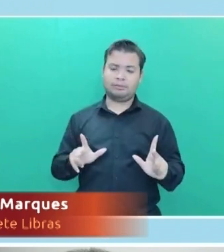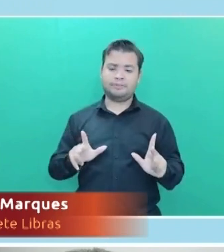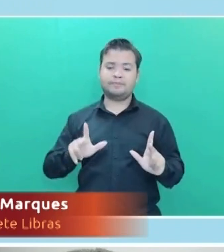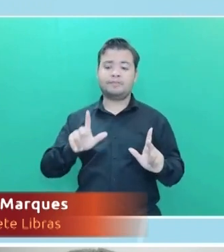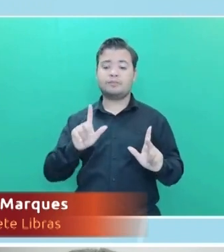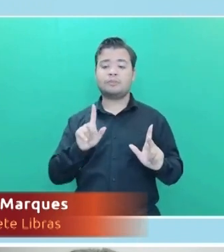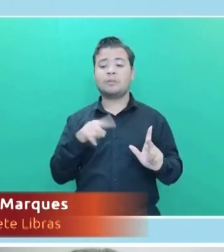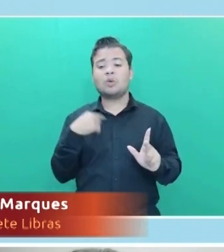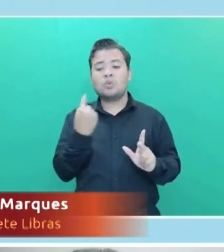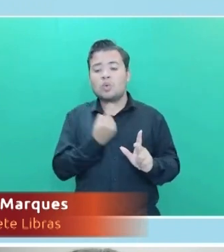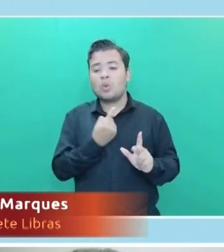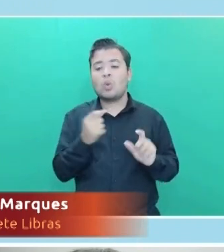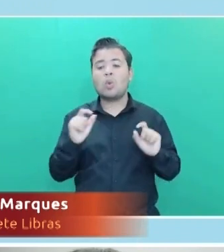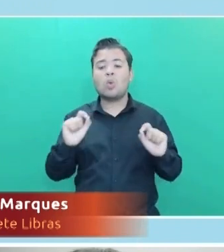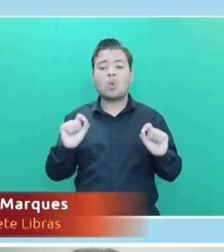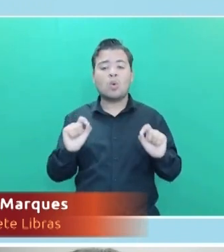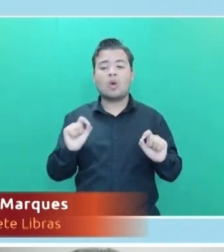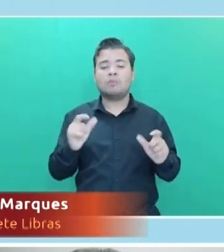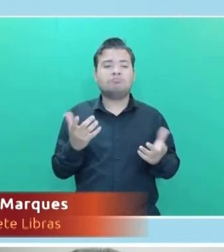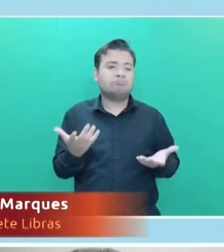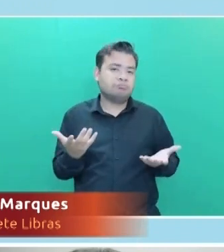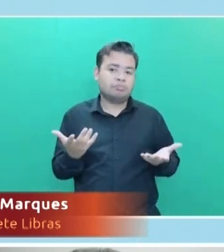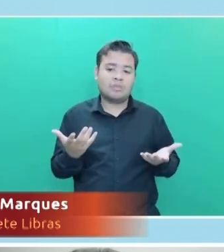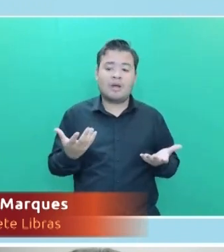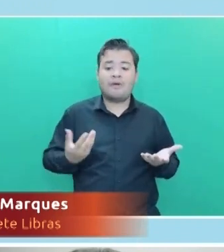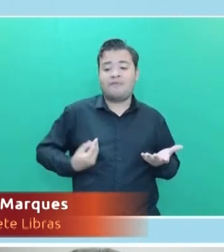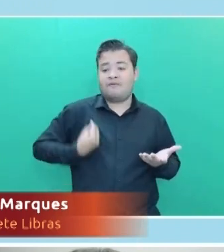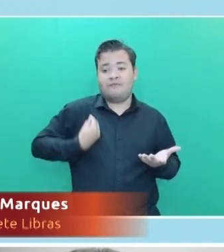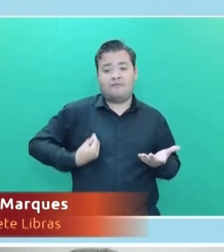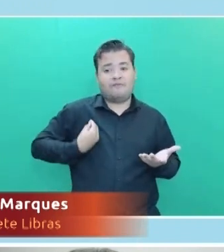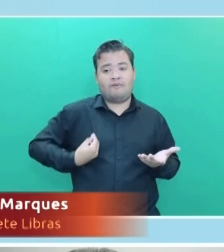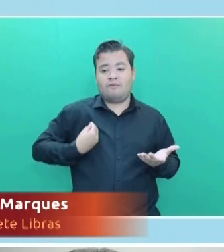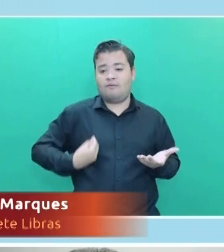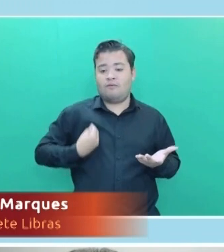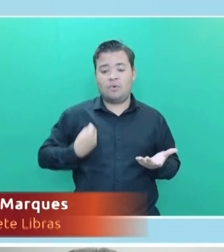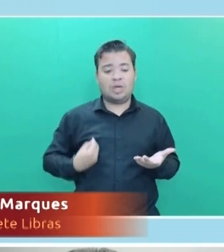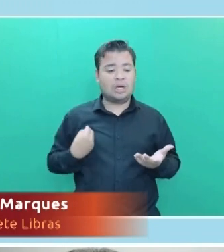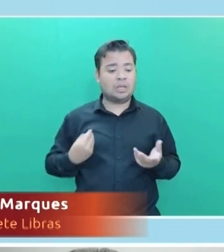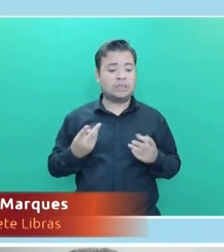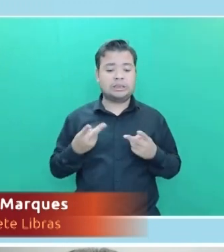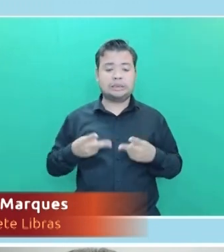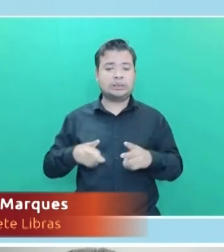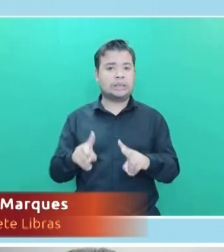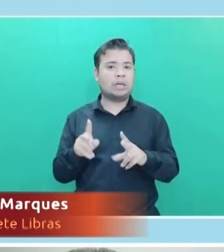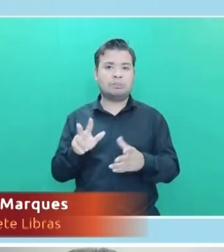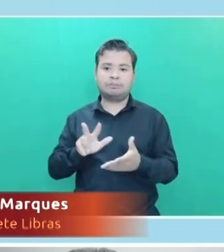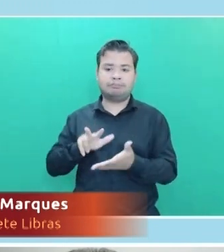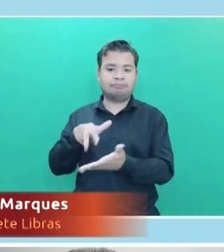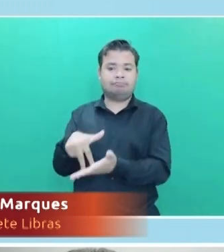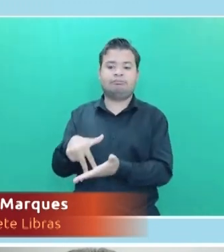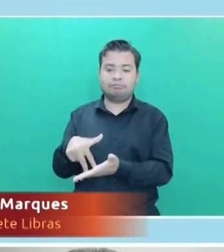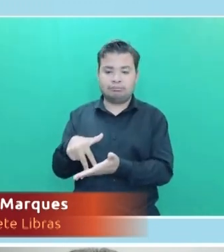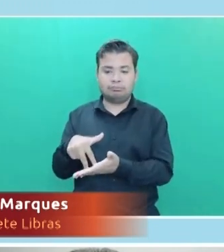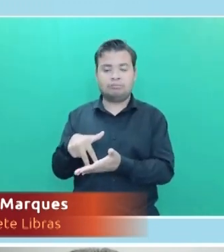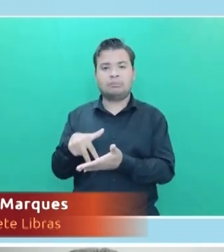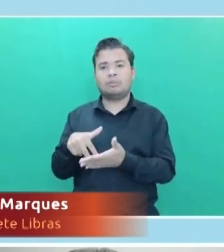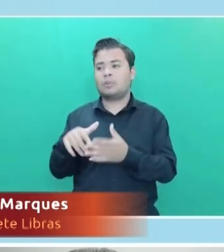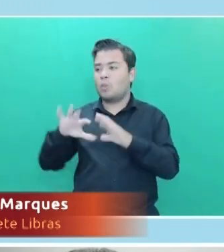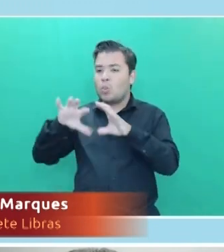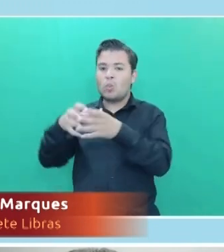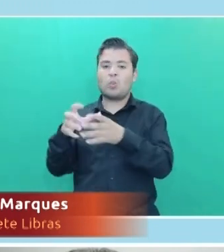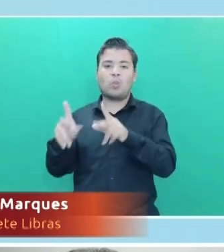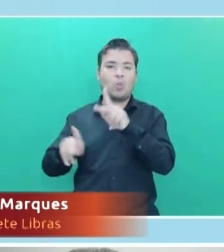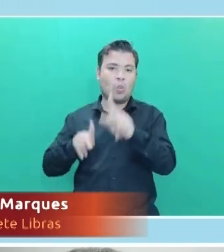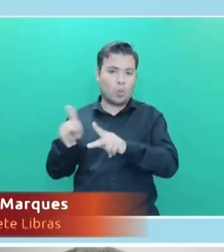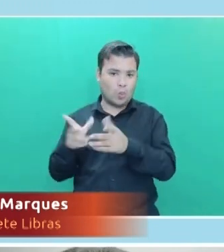a gente vive presente, o não indígena pensa futuro. Então,